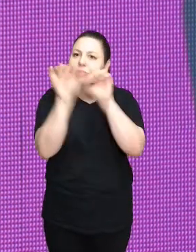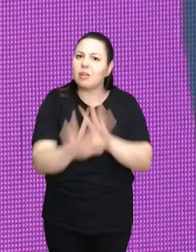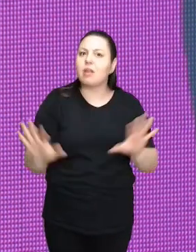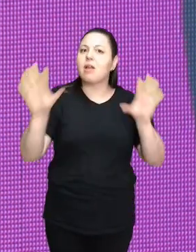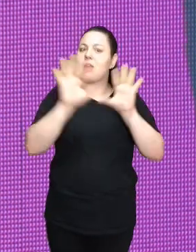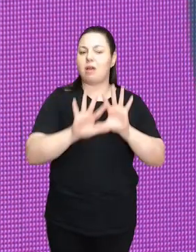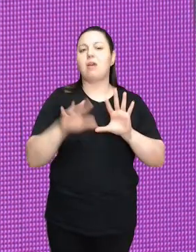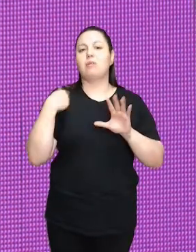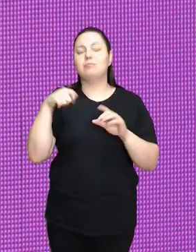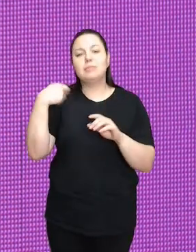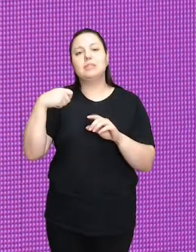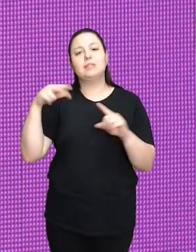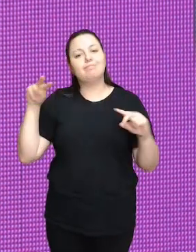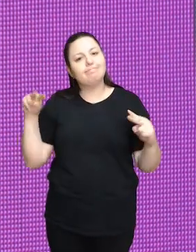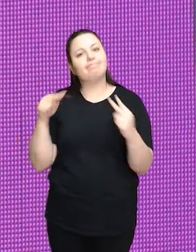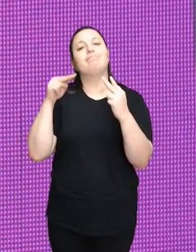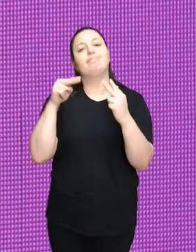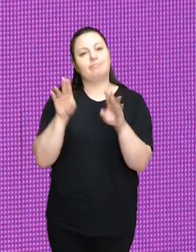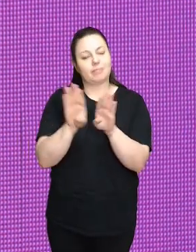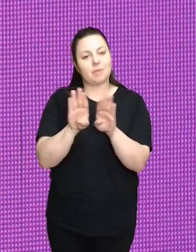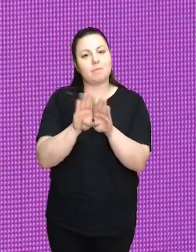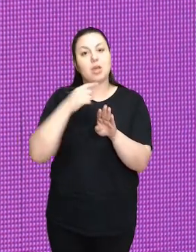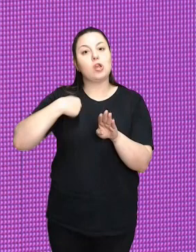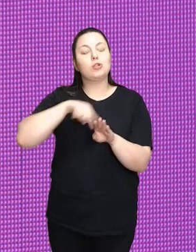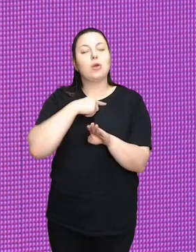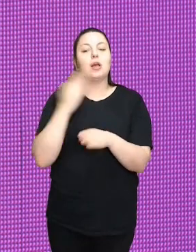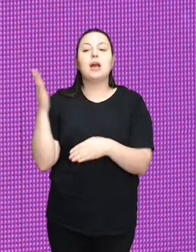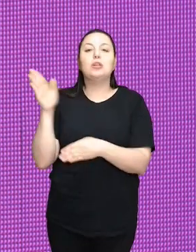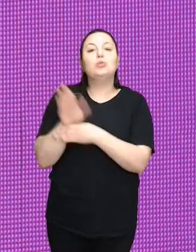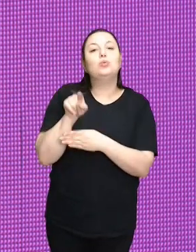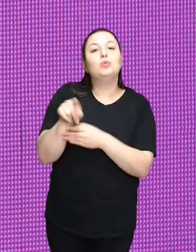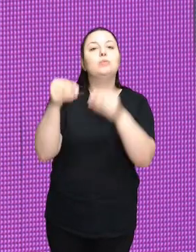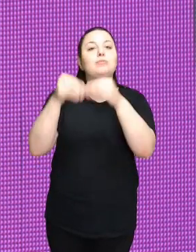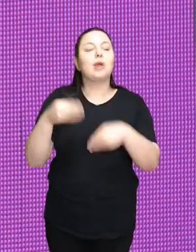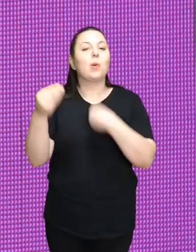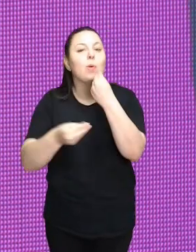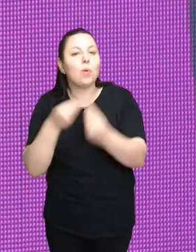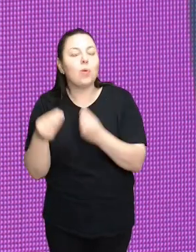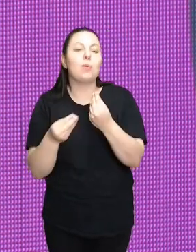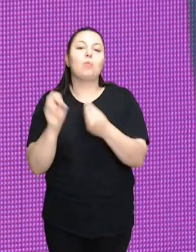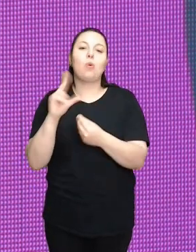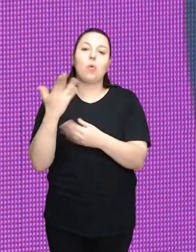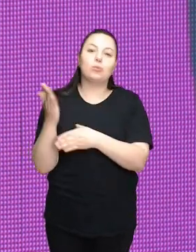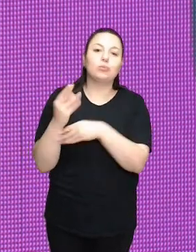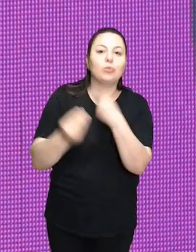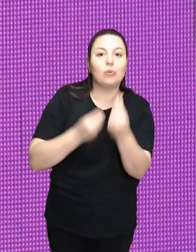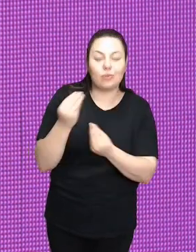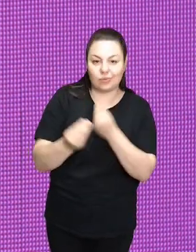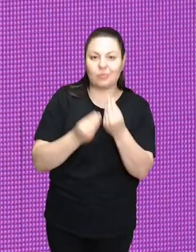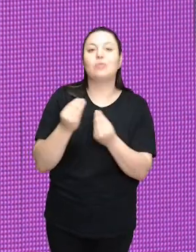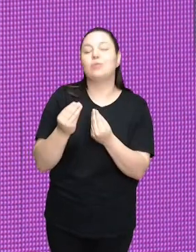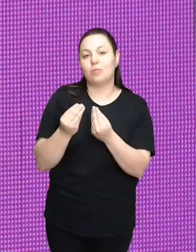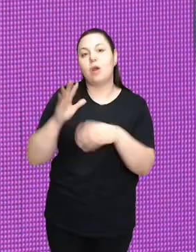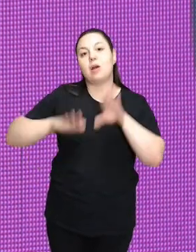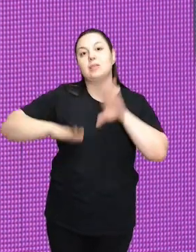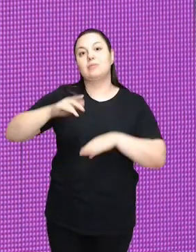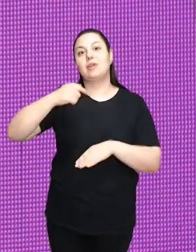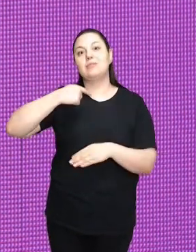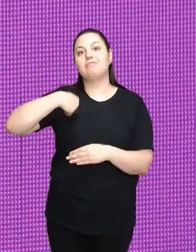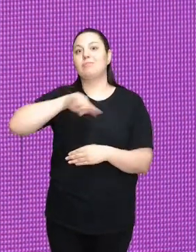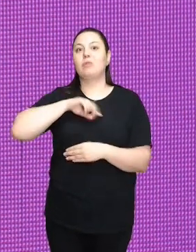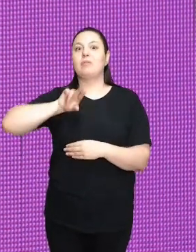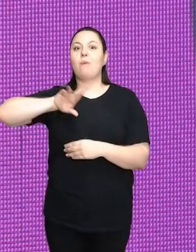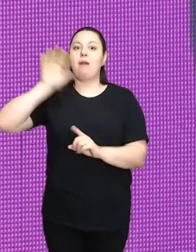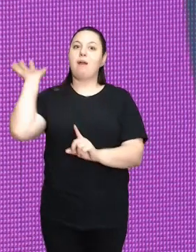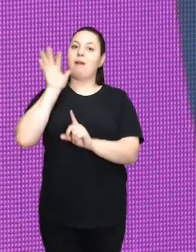está colaborando, né, com essas comparações e criando influências, né, não tão boas, mas também tem uma coisa